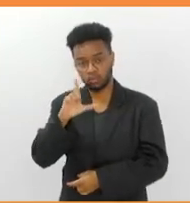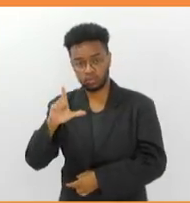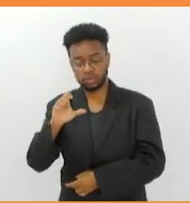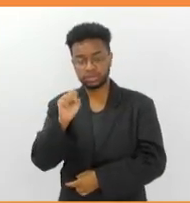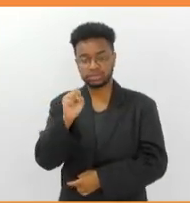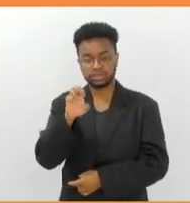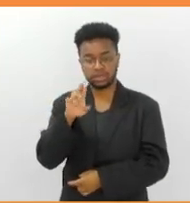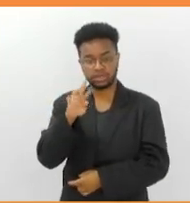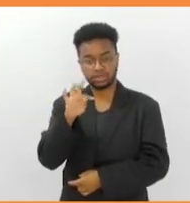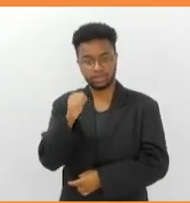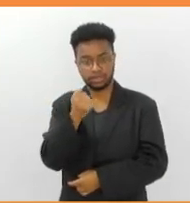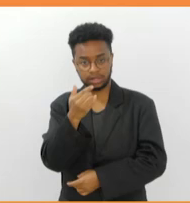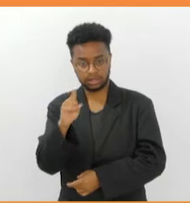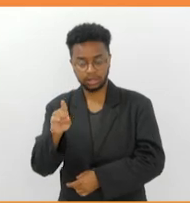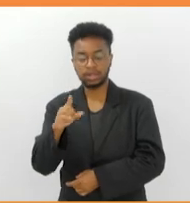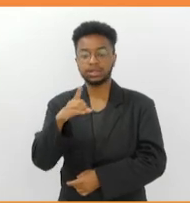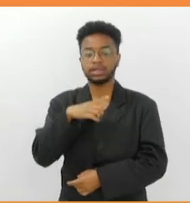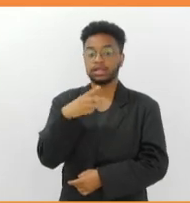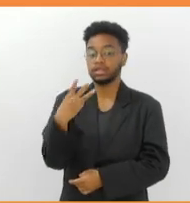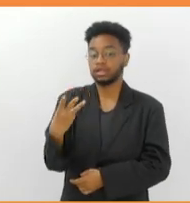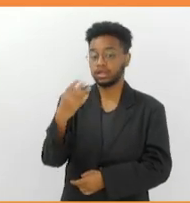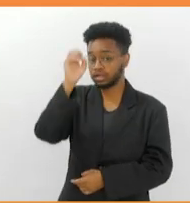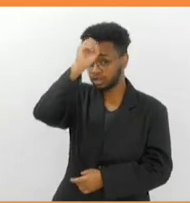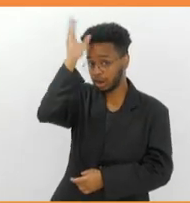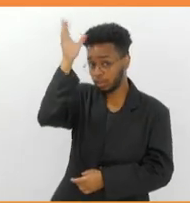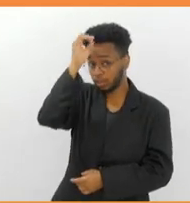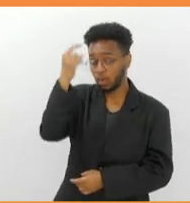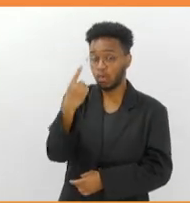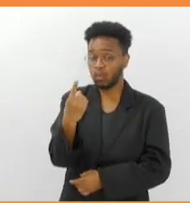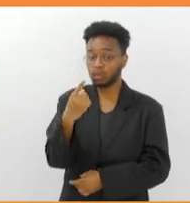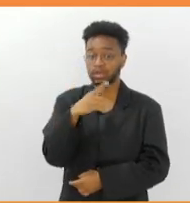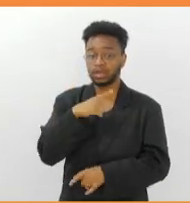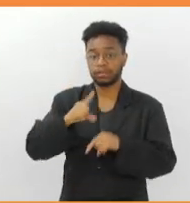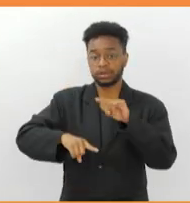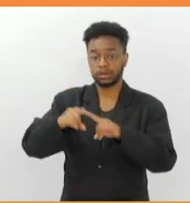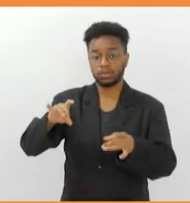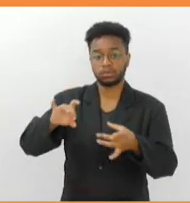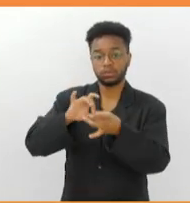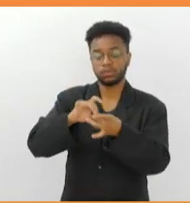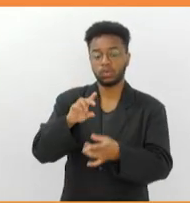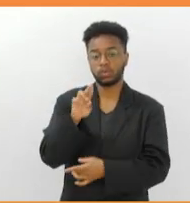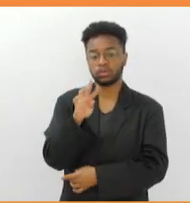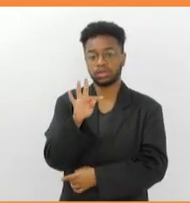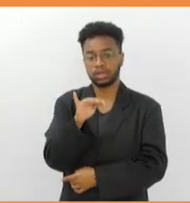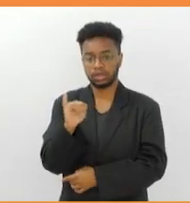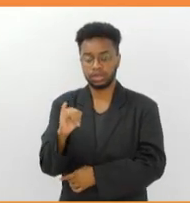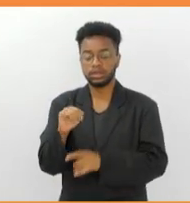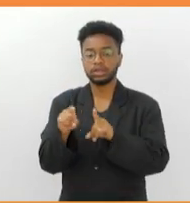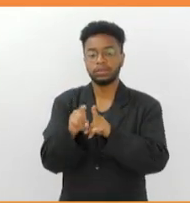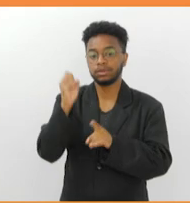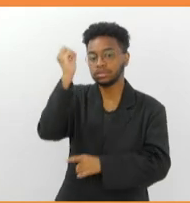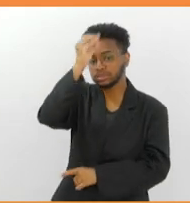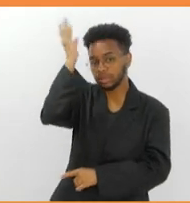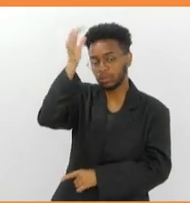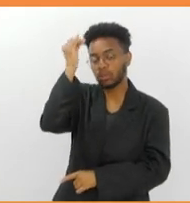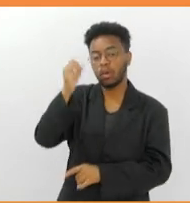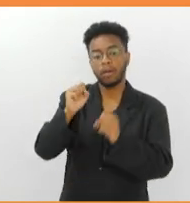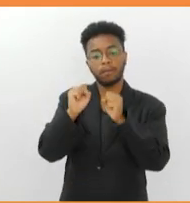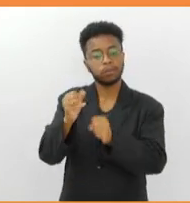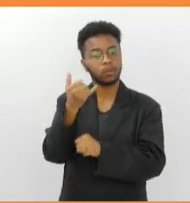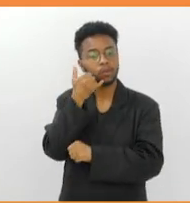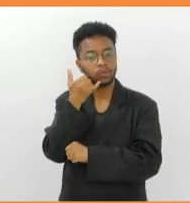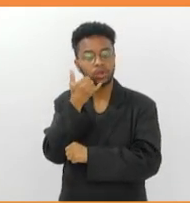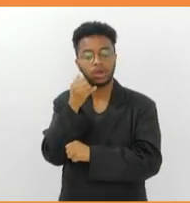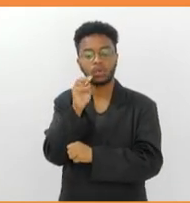por 3 ambulâncias, uma delas equipada com aparelhos de UTI. O SAMU de Nova Friburgo também pode ser acionado